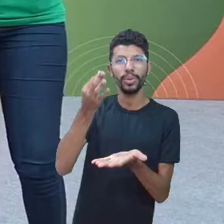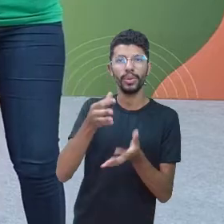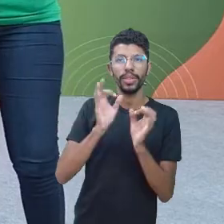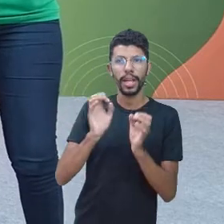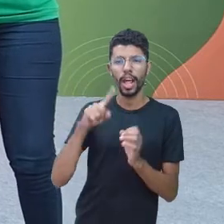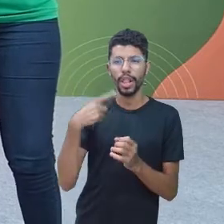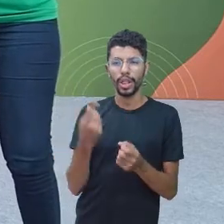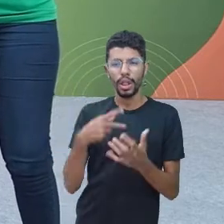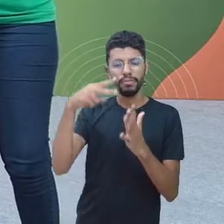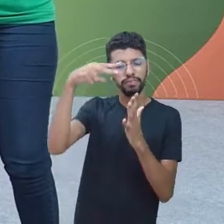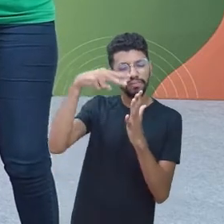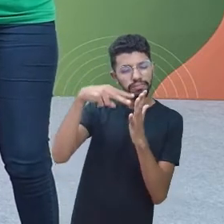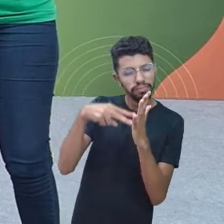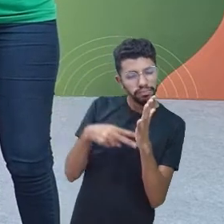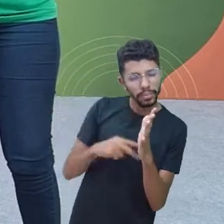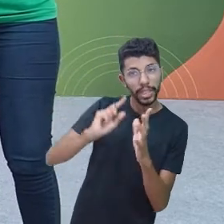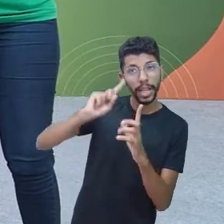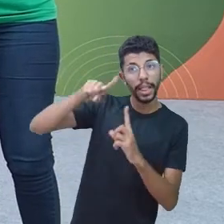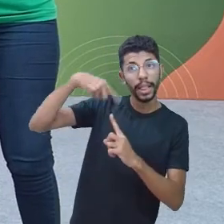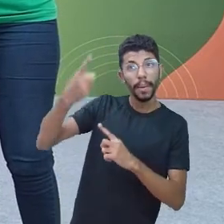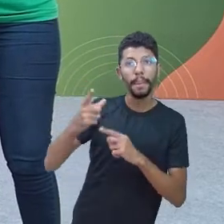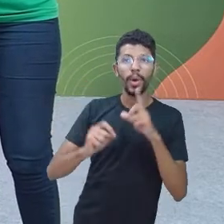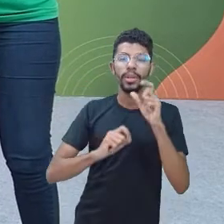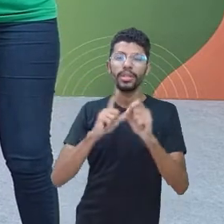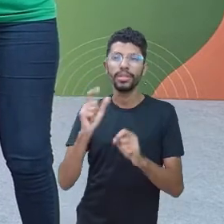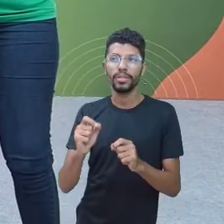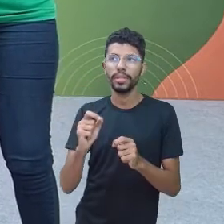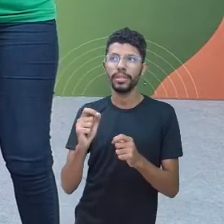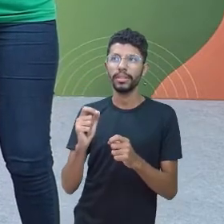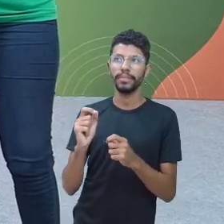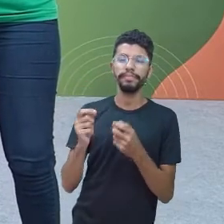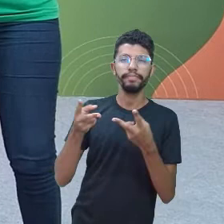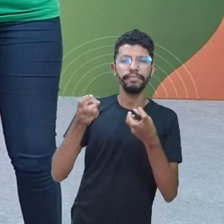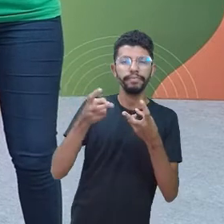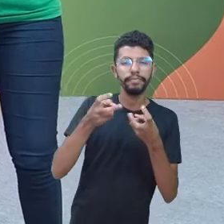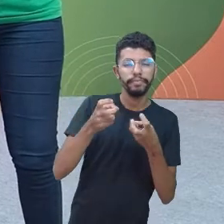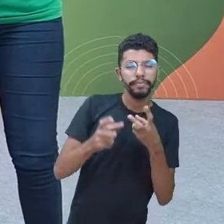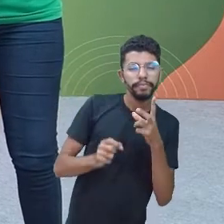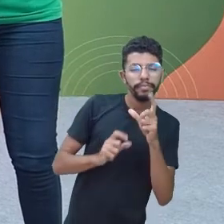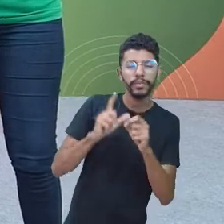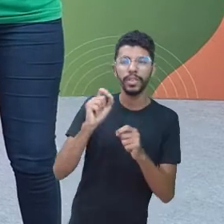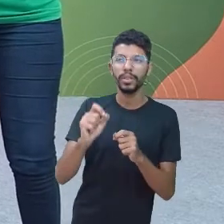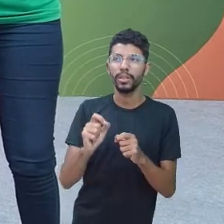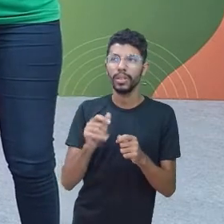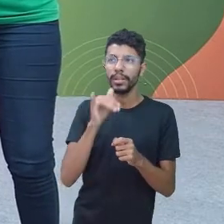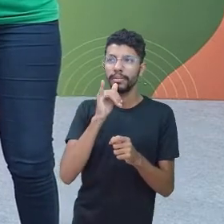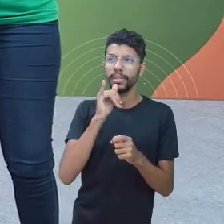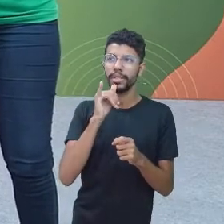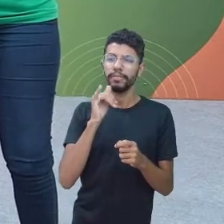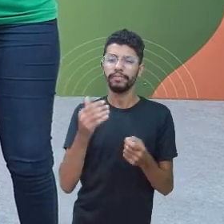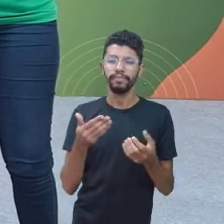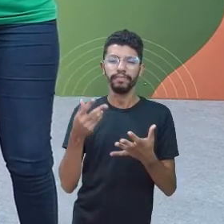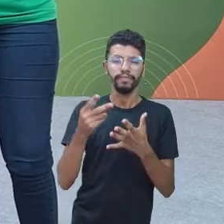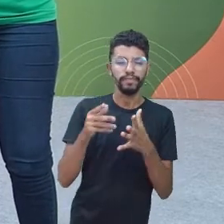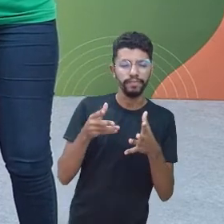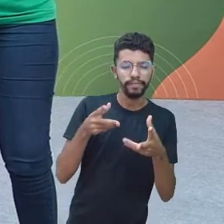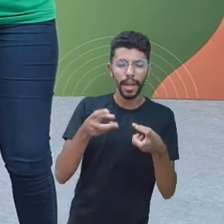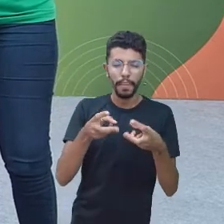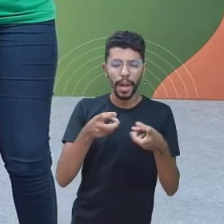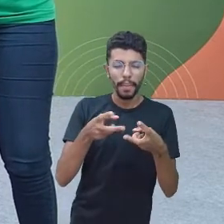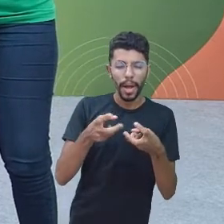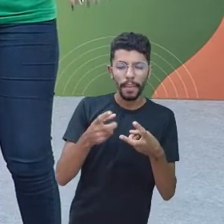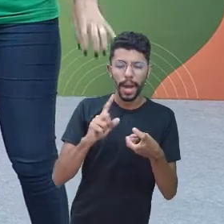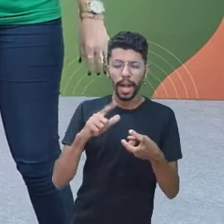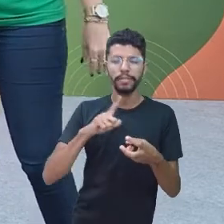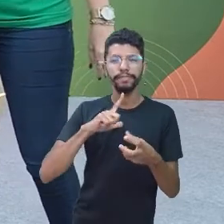aquela leitura todinha e depois a gente vai voltando, ver aquelas inferências que nós vemos em todos os textos.